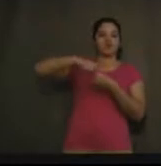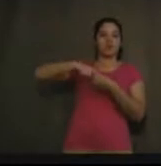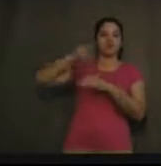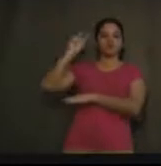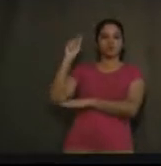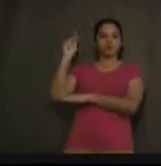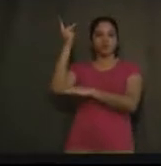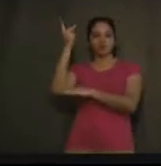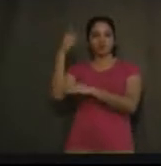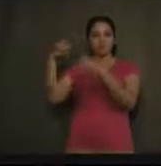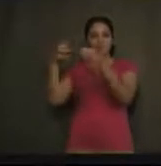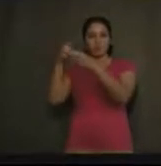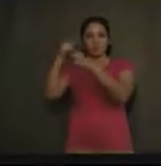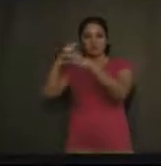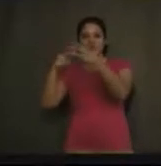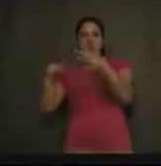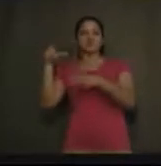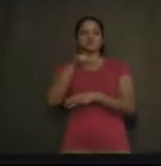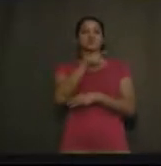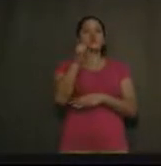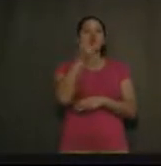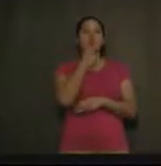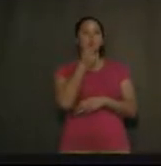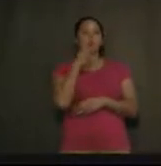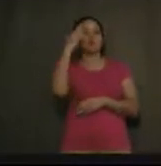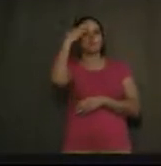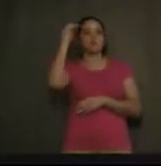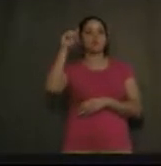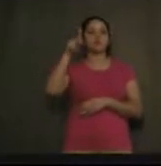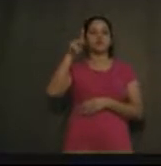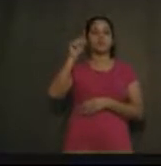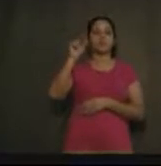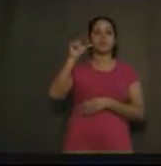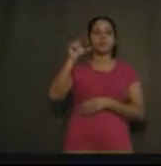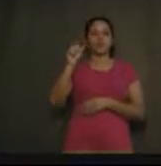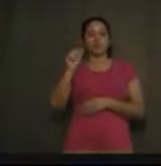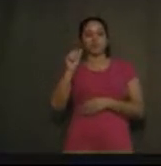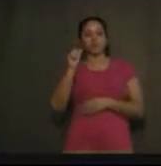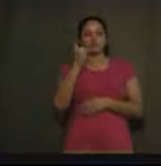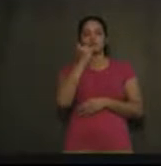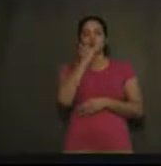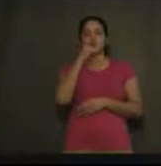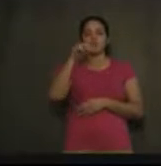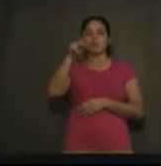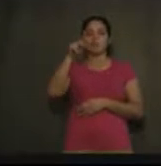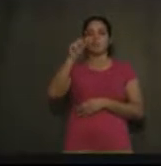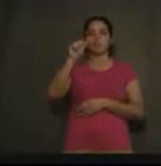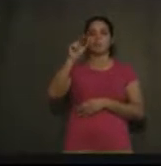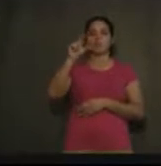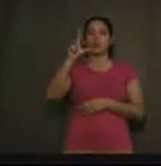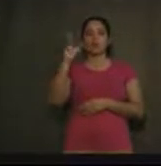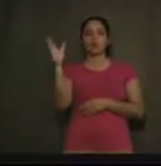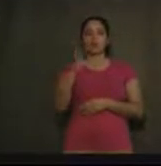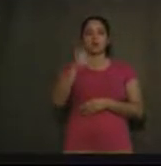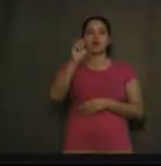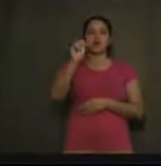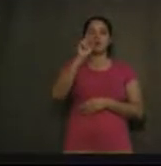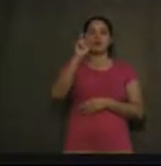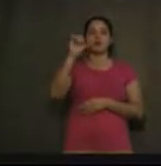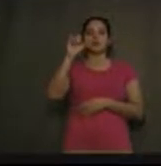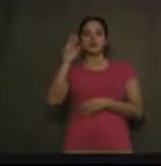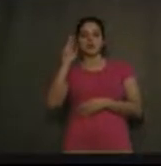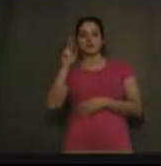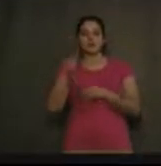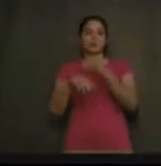vencedor por unanimidade. Houve uma menção honrosa para um outro matemático que apresentou um trabalho em outro problema.